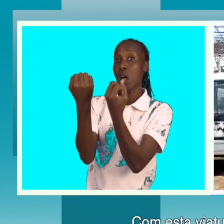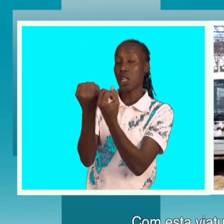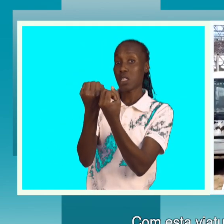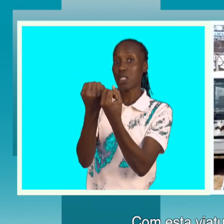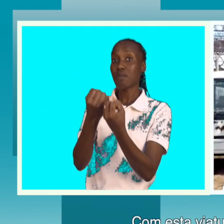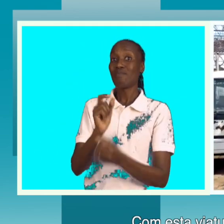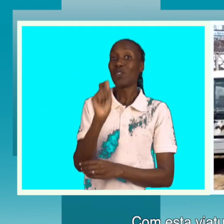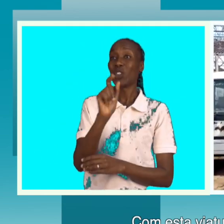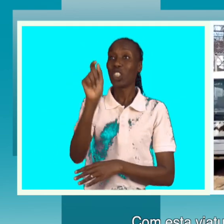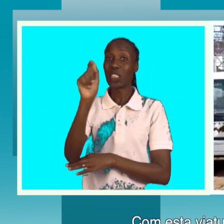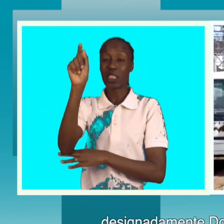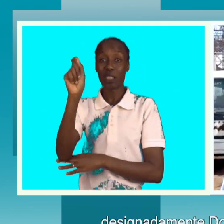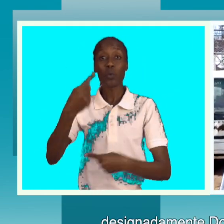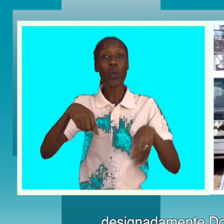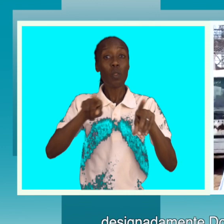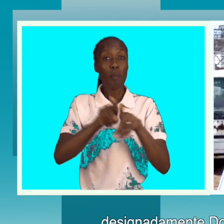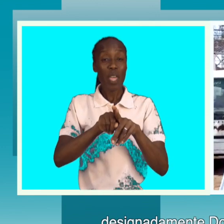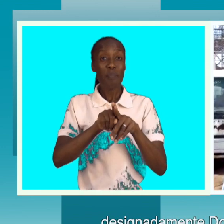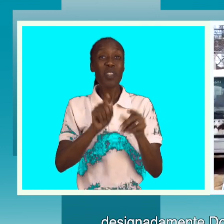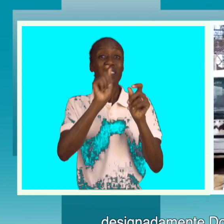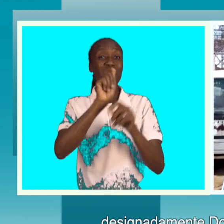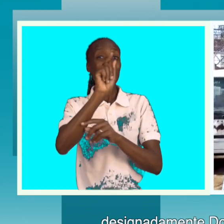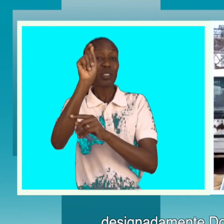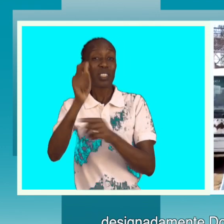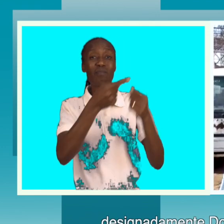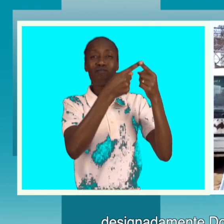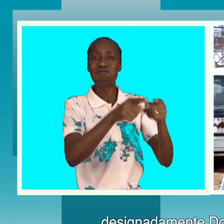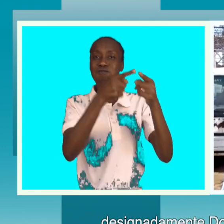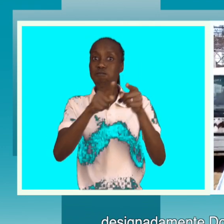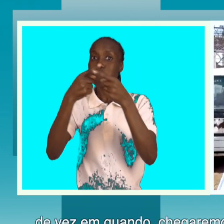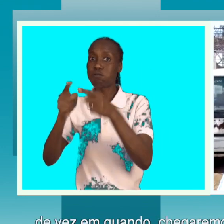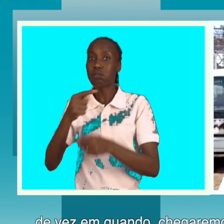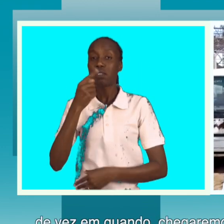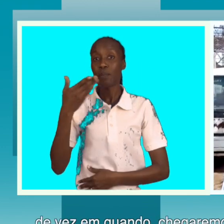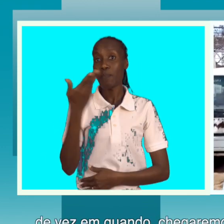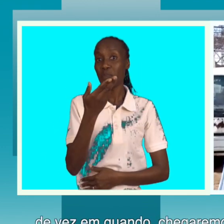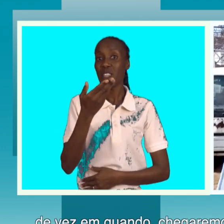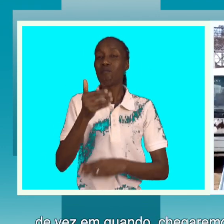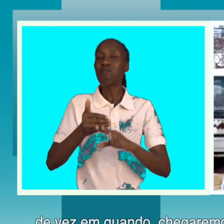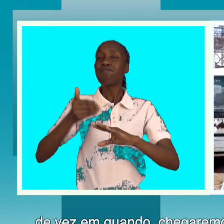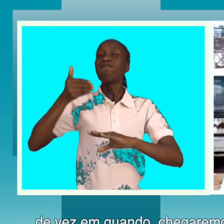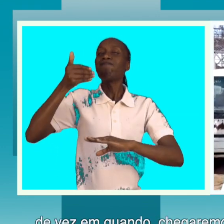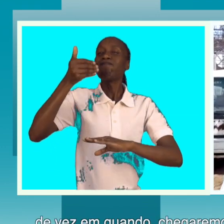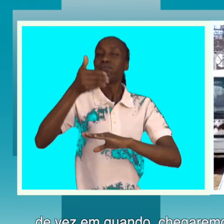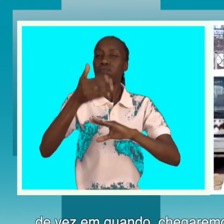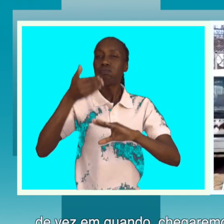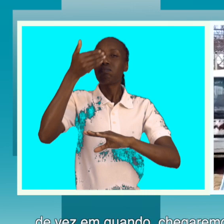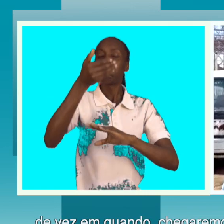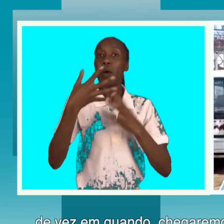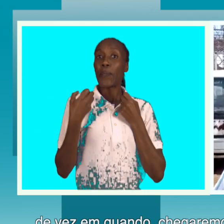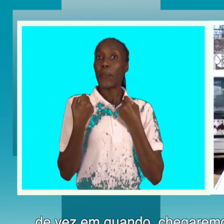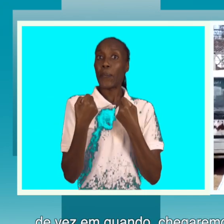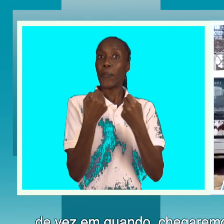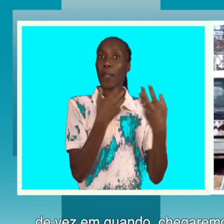dos nossos distritos, que é Dondo, Buzi e Gorongosa. Então, de vez em quando, iremos lá chegar